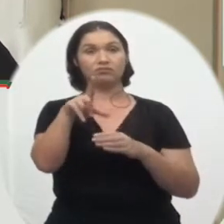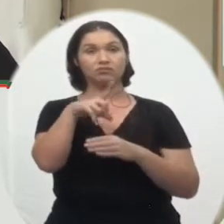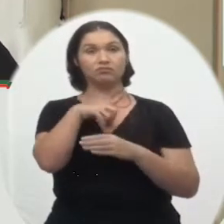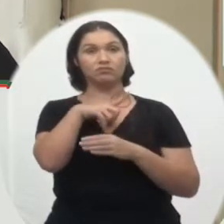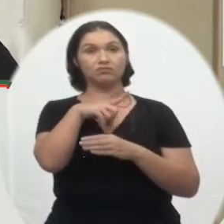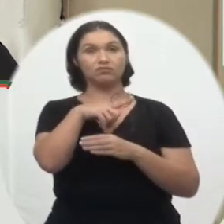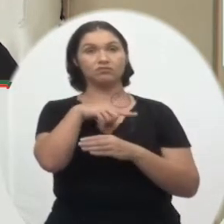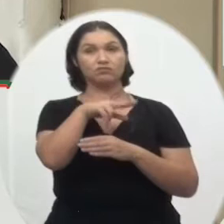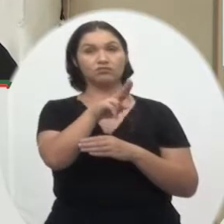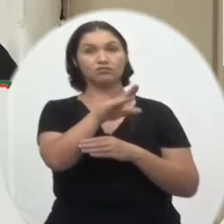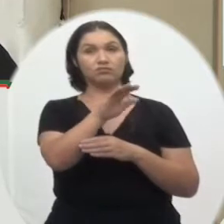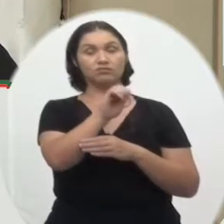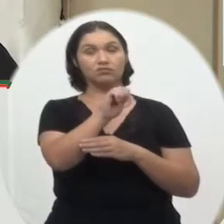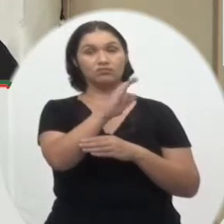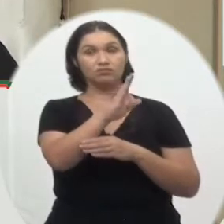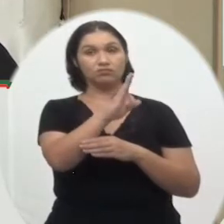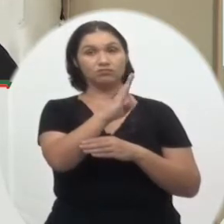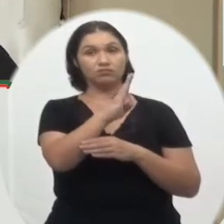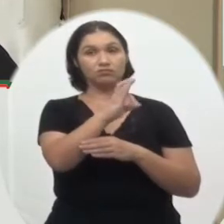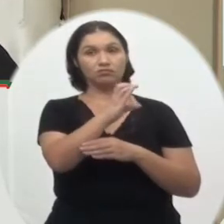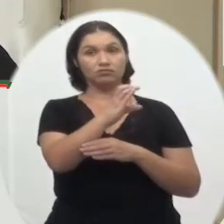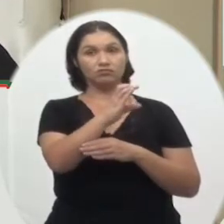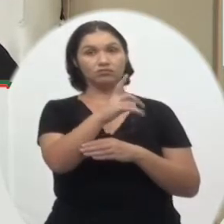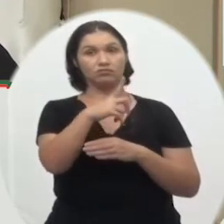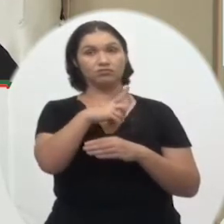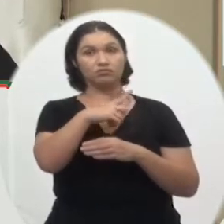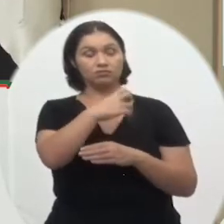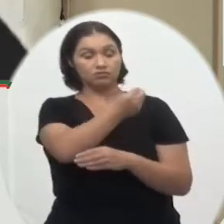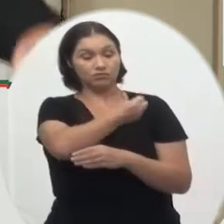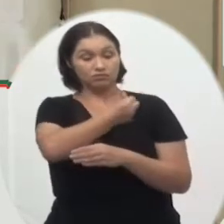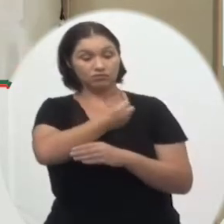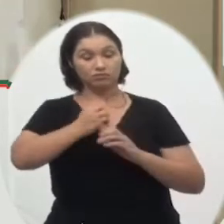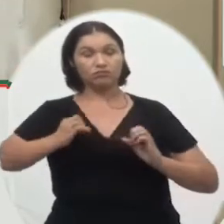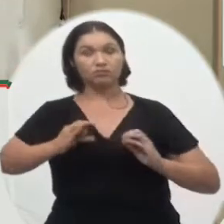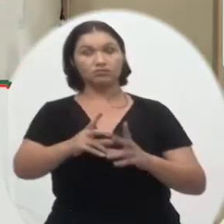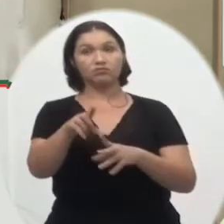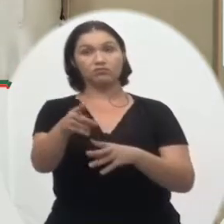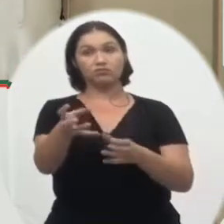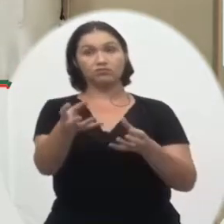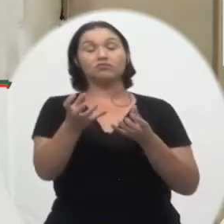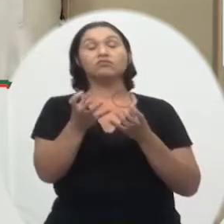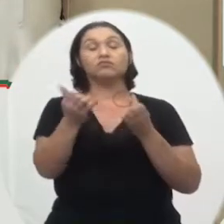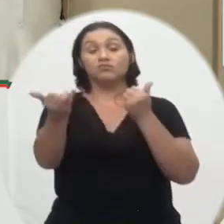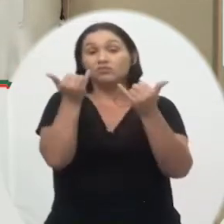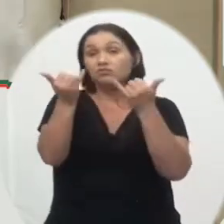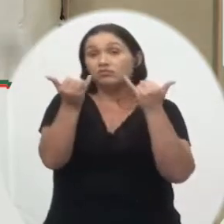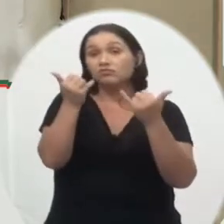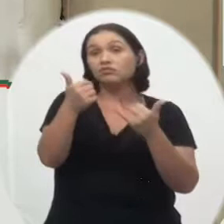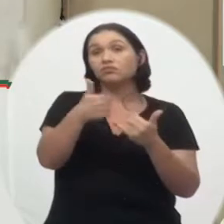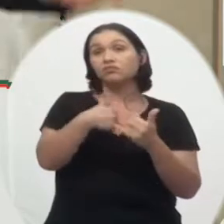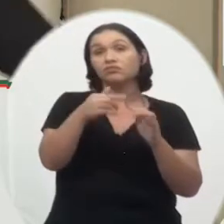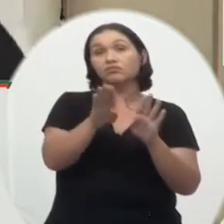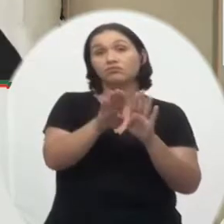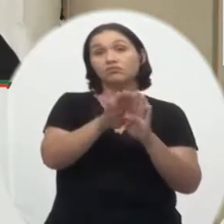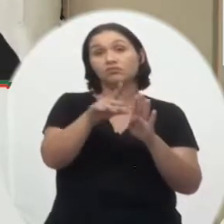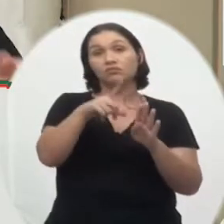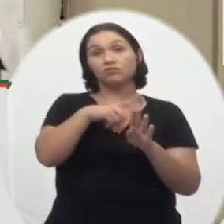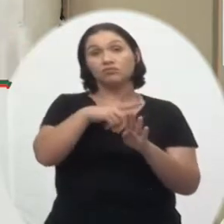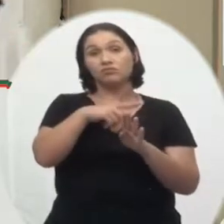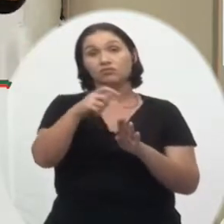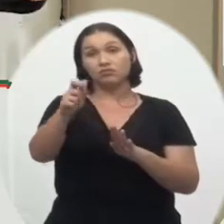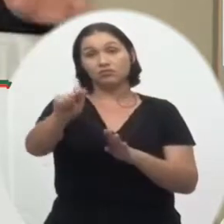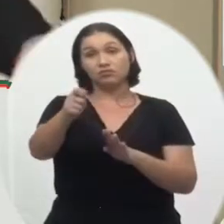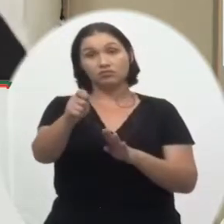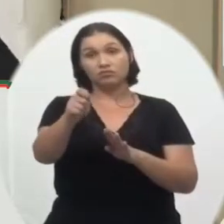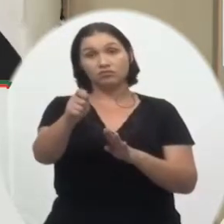dentro da OABC lá, e lá tem todos os dados. E se você quiser, eu até tenho a chave da instituição, nós podemos sair